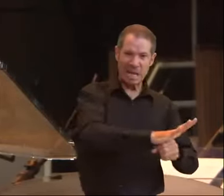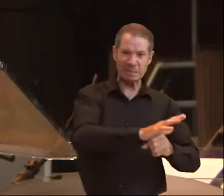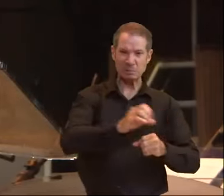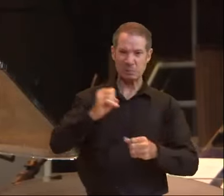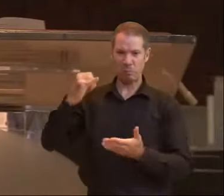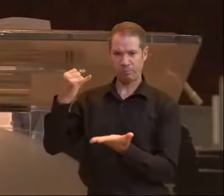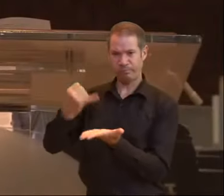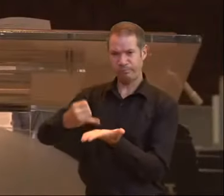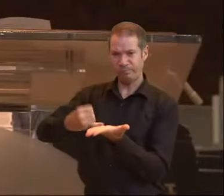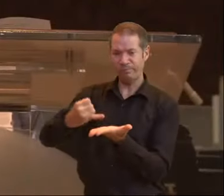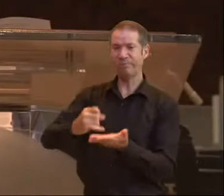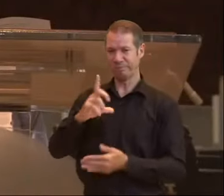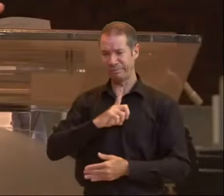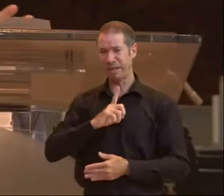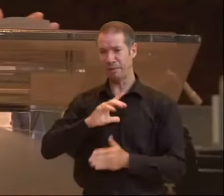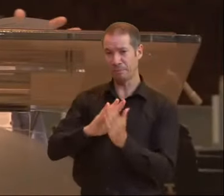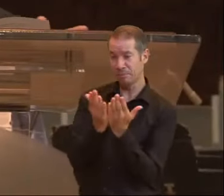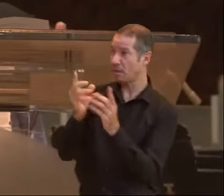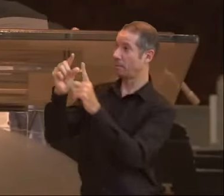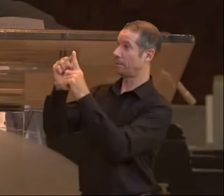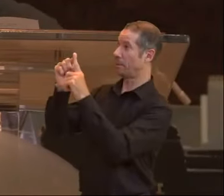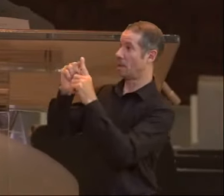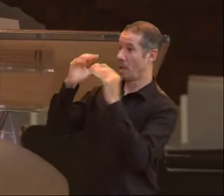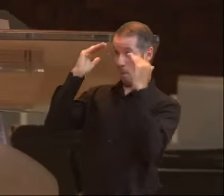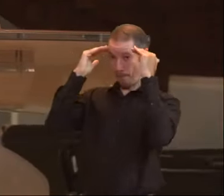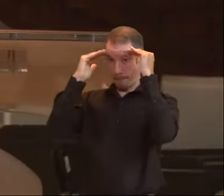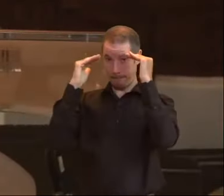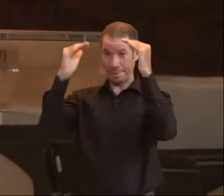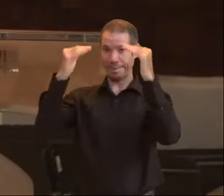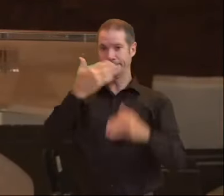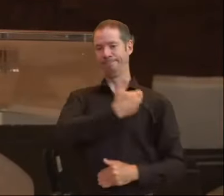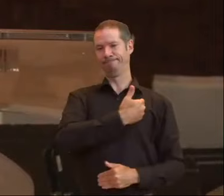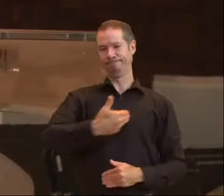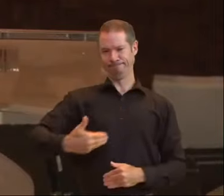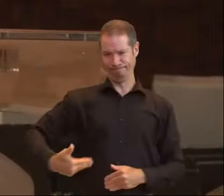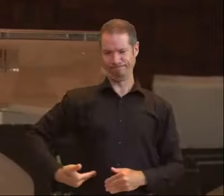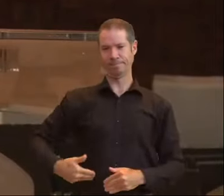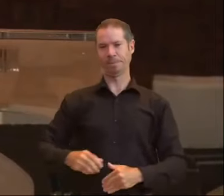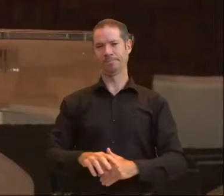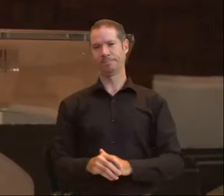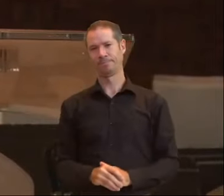Tem. Mas a Bíblia manda obedecer às autoridades constituídas.